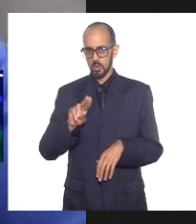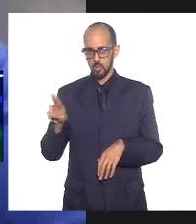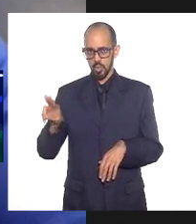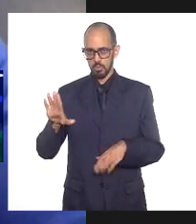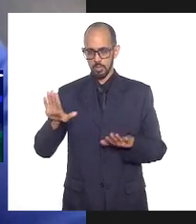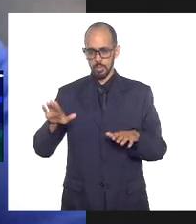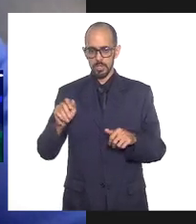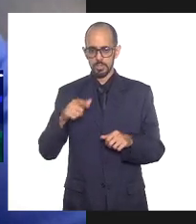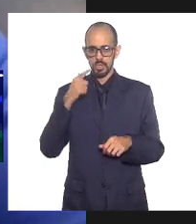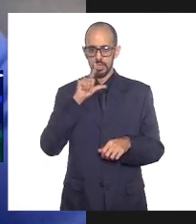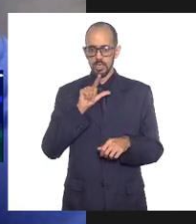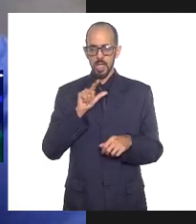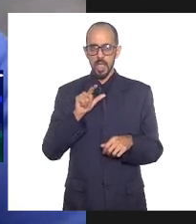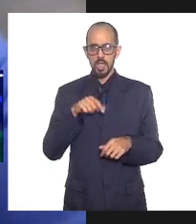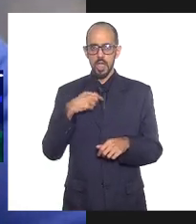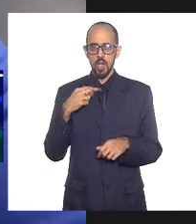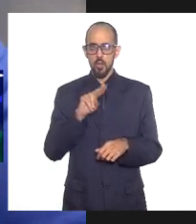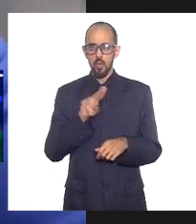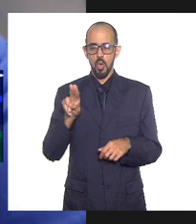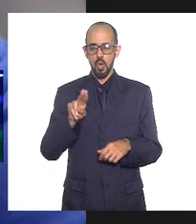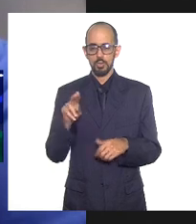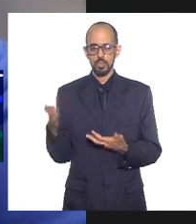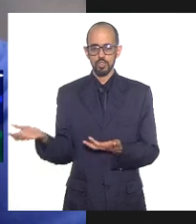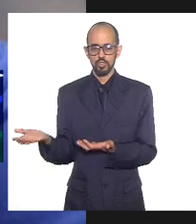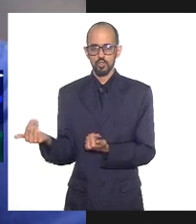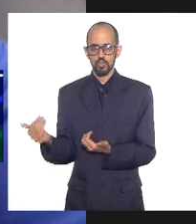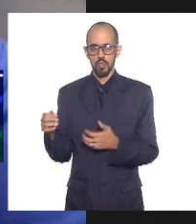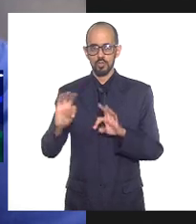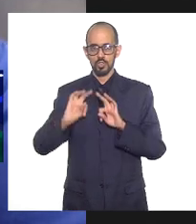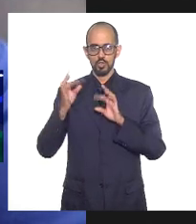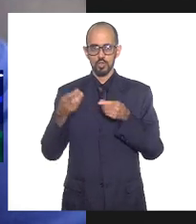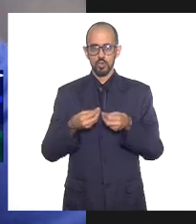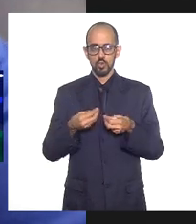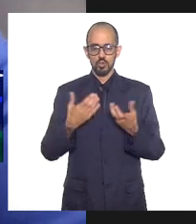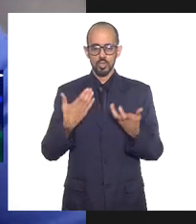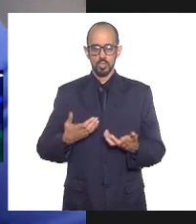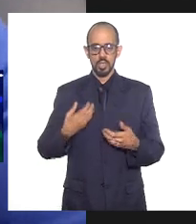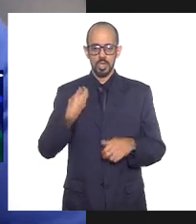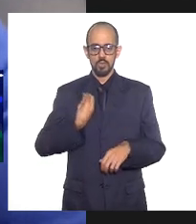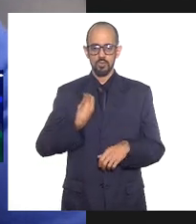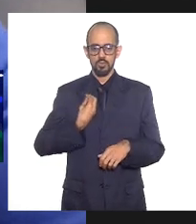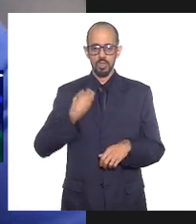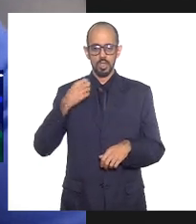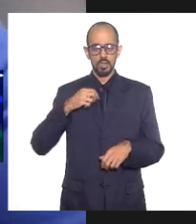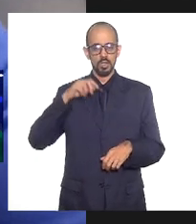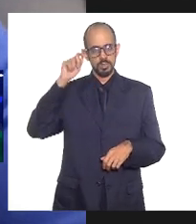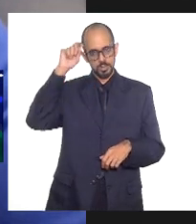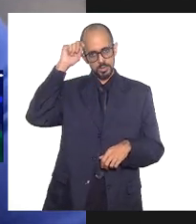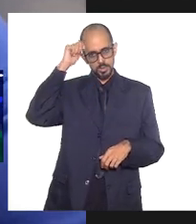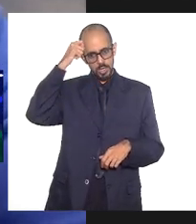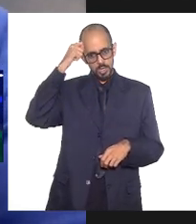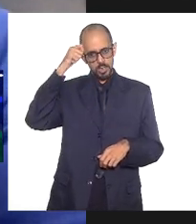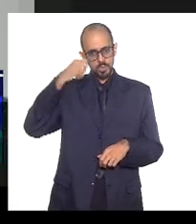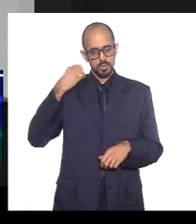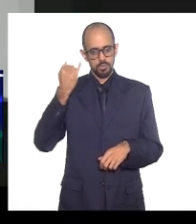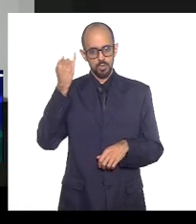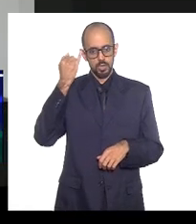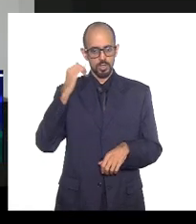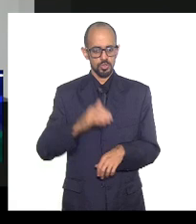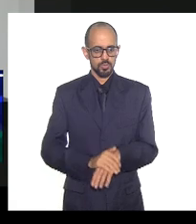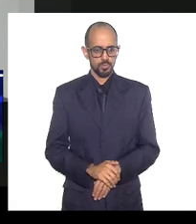juventude inteira que quer viver. Vidas negras importam. Muito obrigada. Desculpe, presidenta.